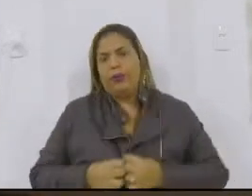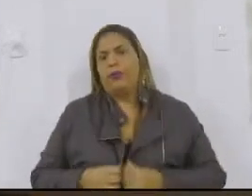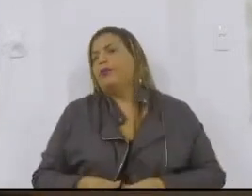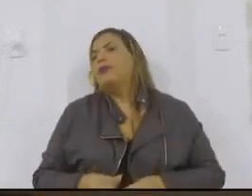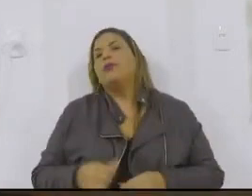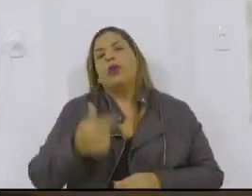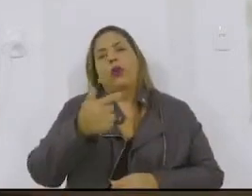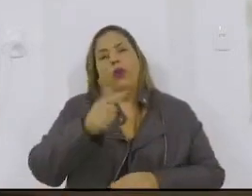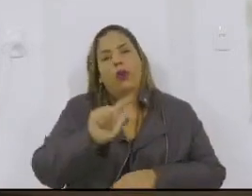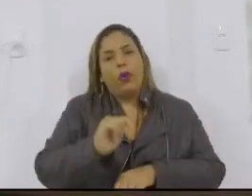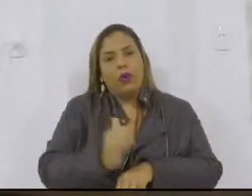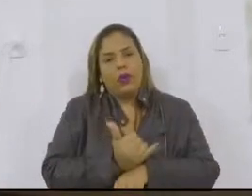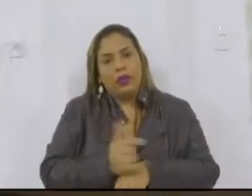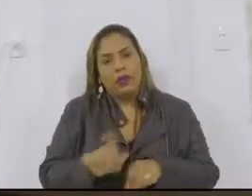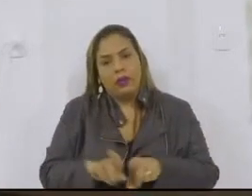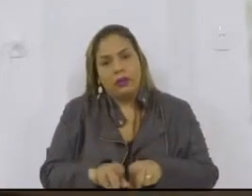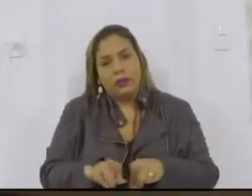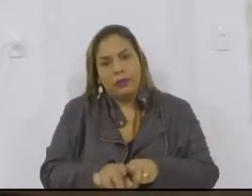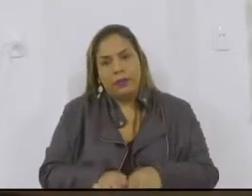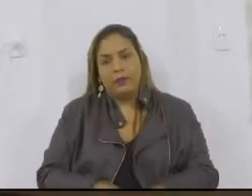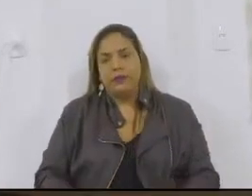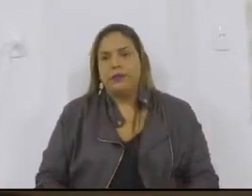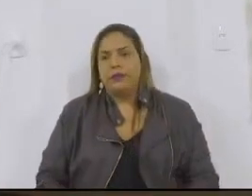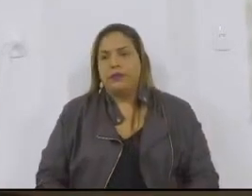outras providências.